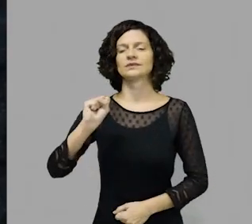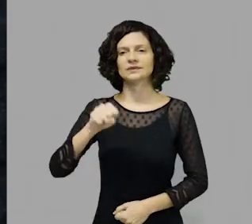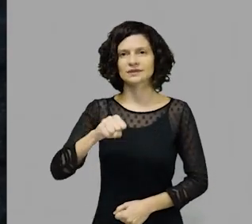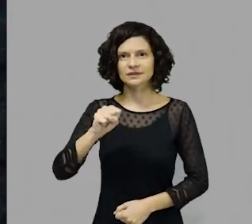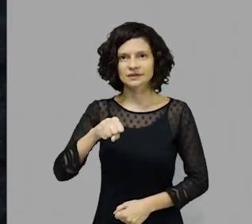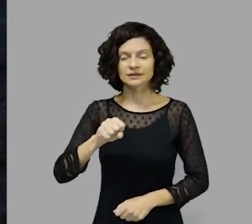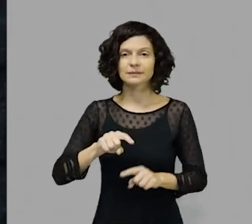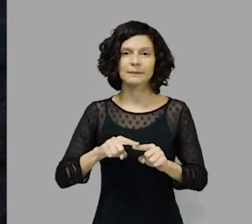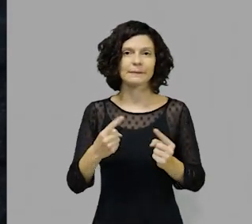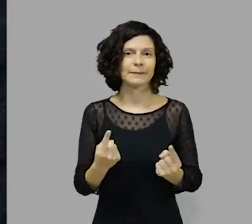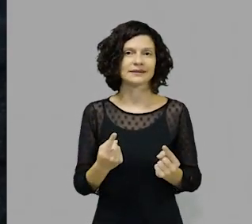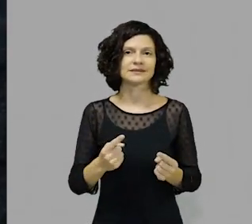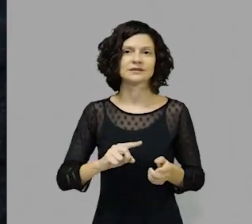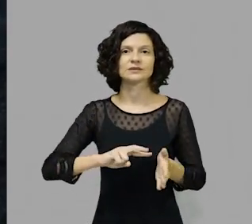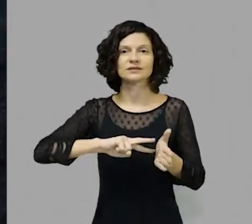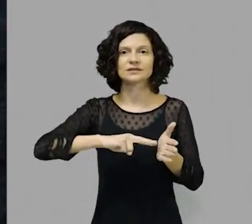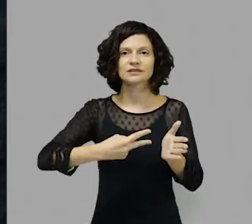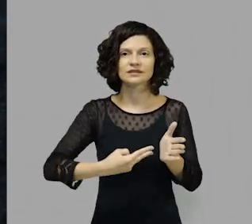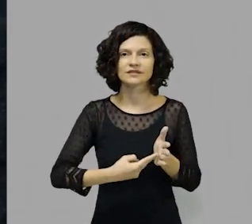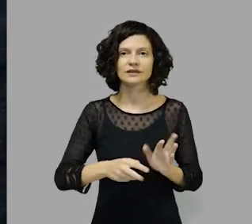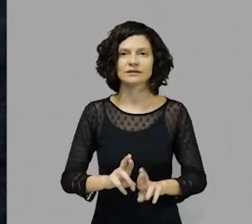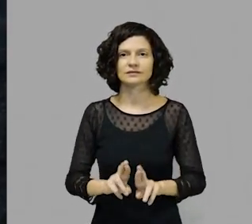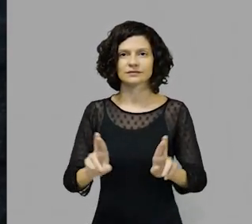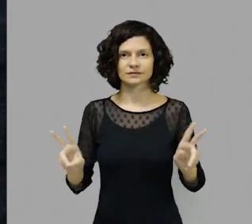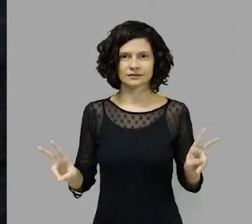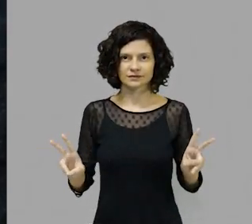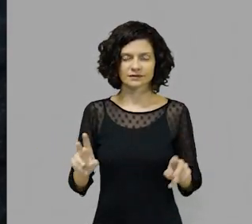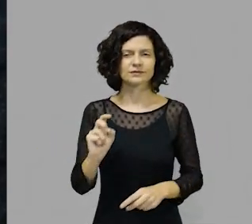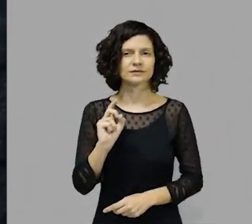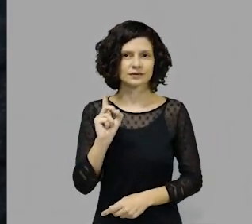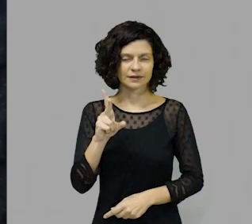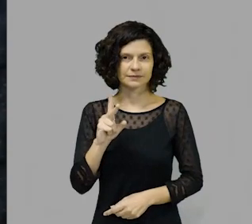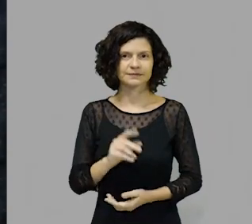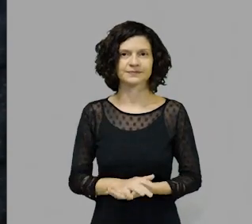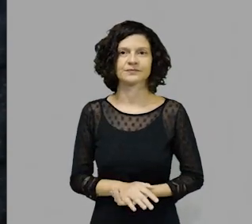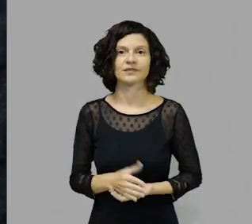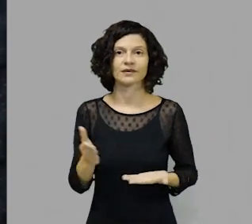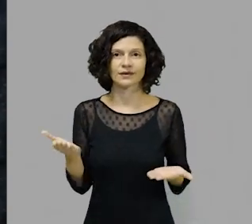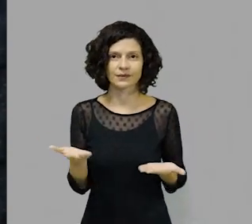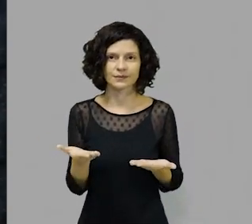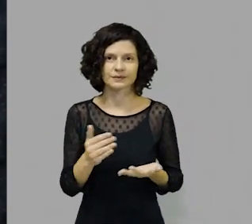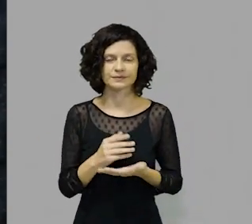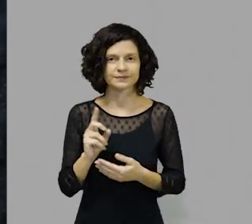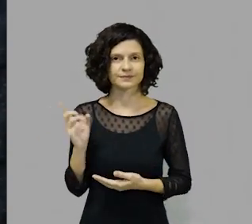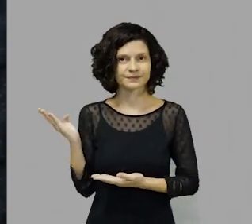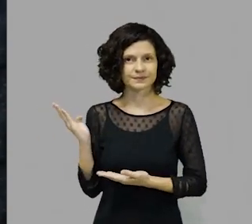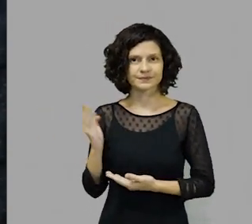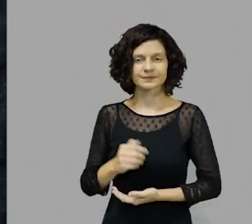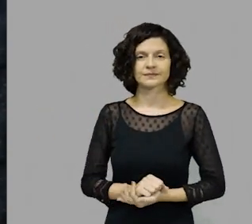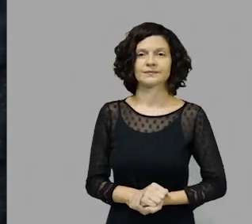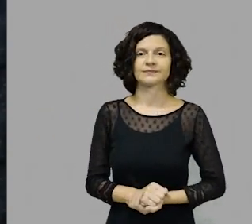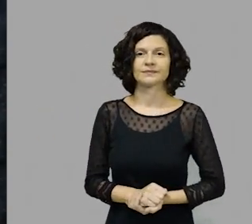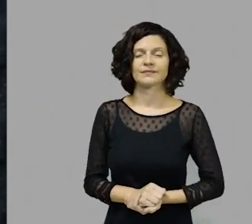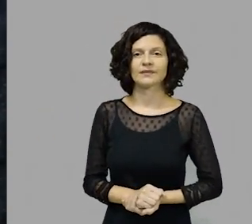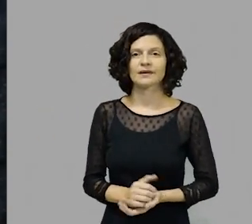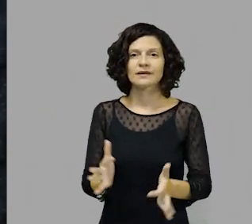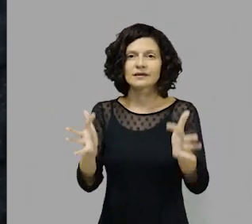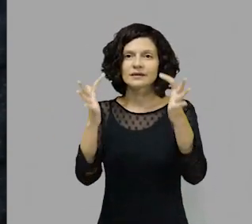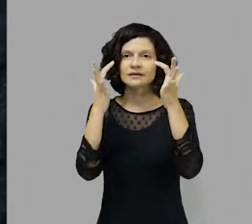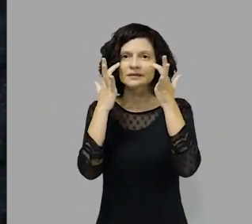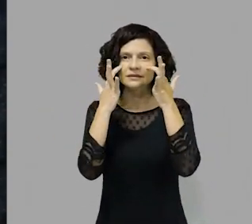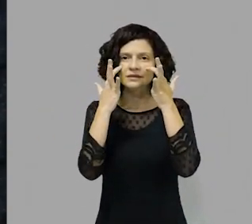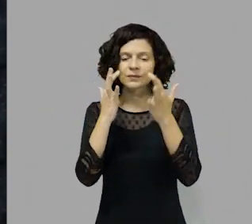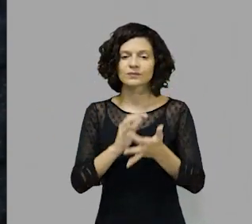elas não significam a mesma coisa, ok? Dito isso, acompanha aqui comigo no quadro. Atenção, não é